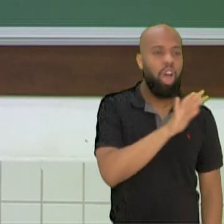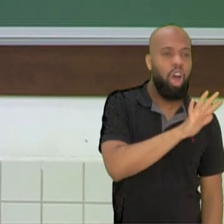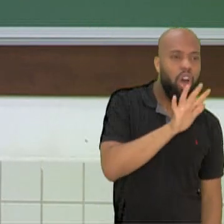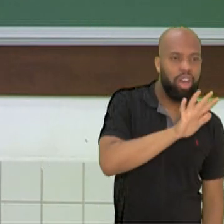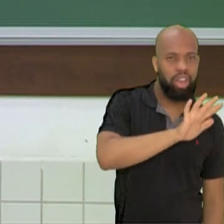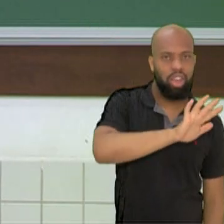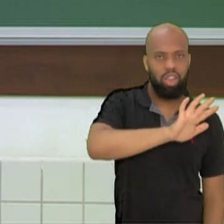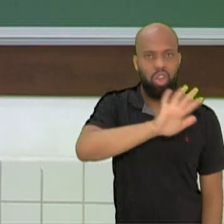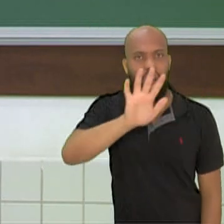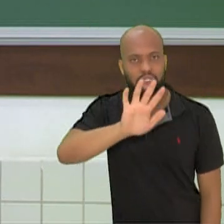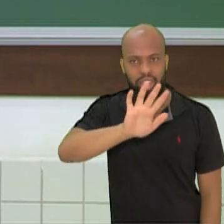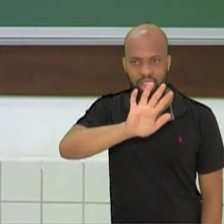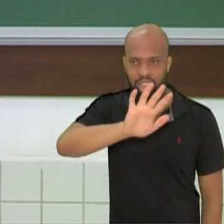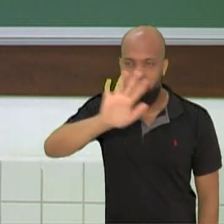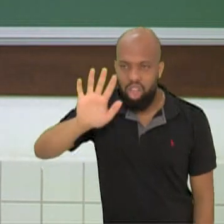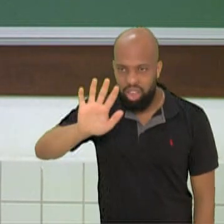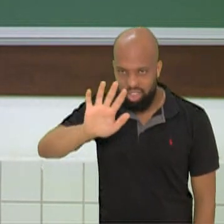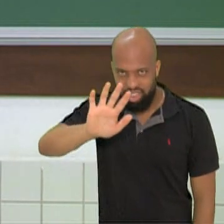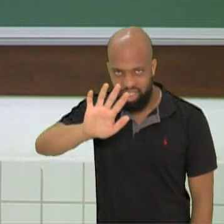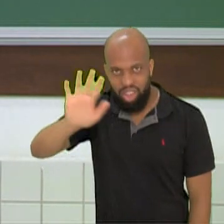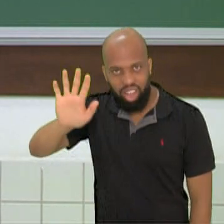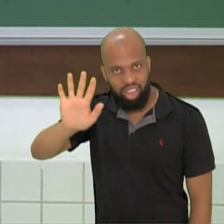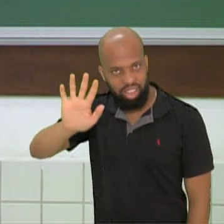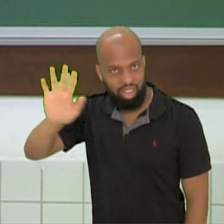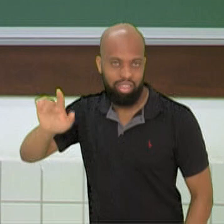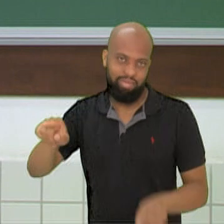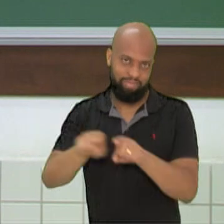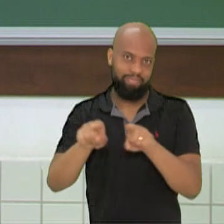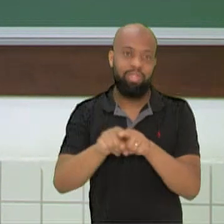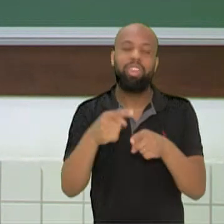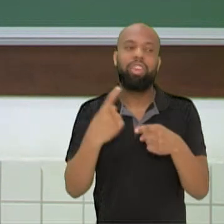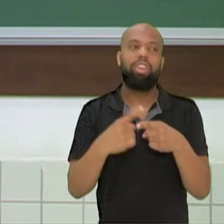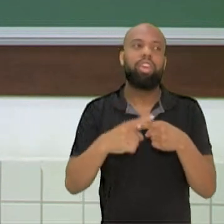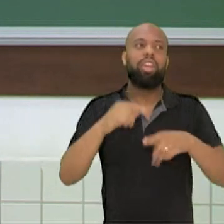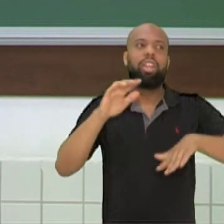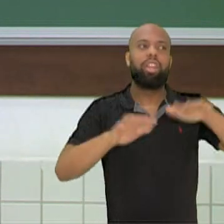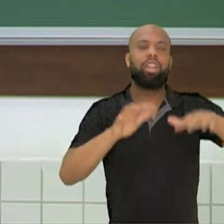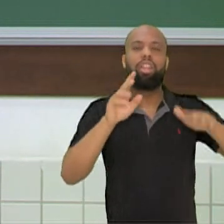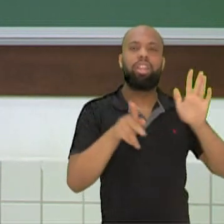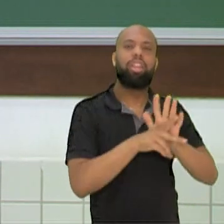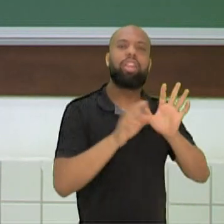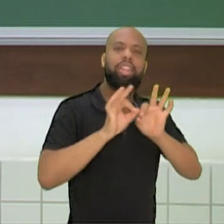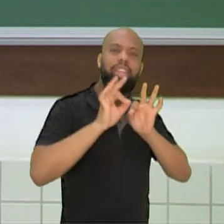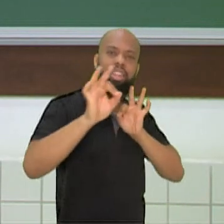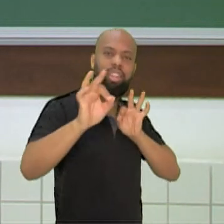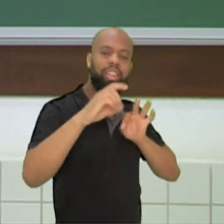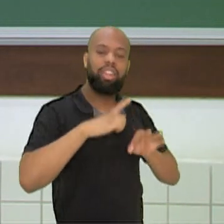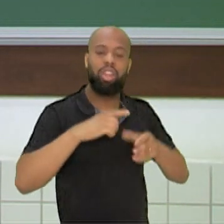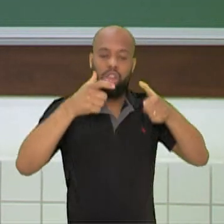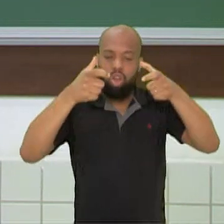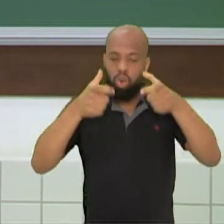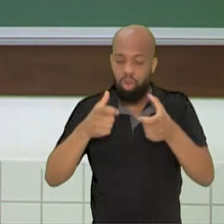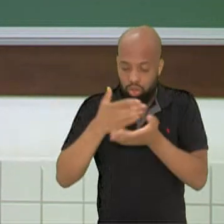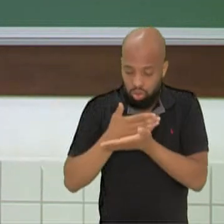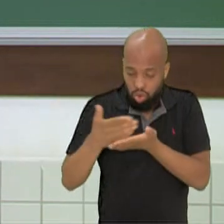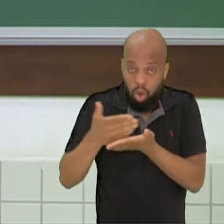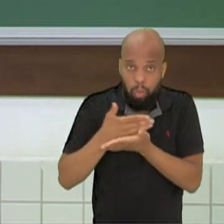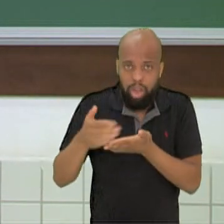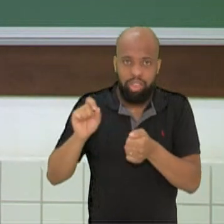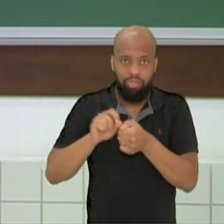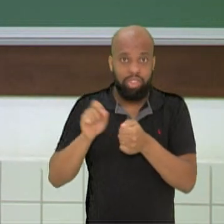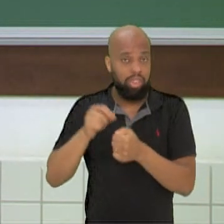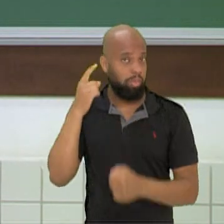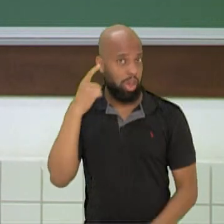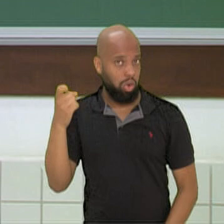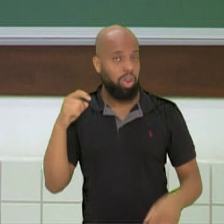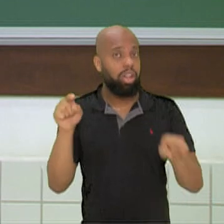alô, alô. Isso vai ocorrendo em virtude do quê? Da distância que você vai ter da fonte emissora com o obstáculo ao